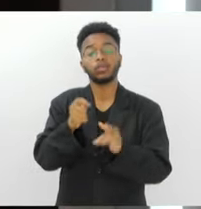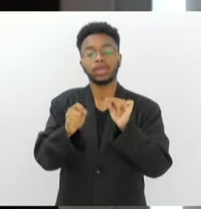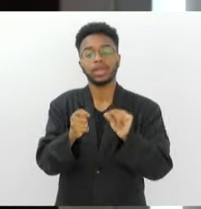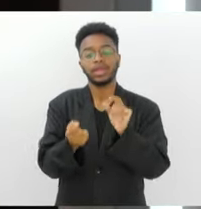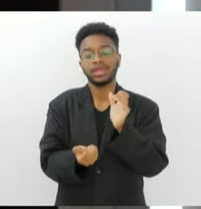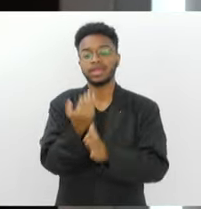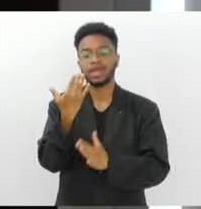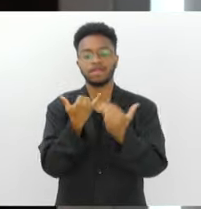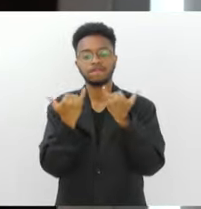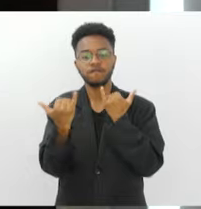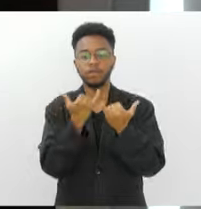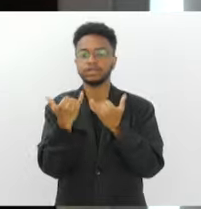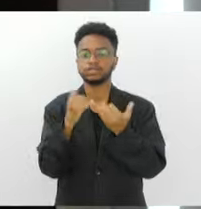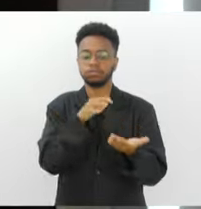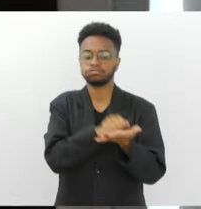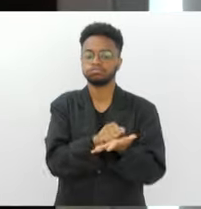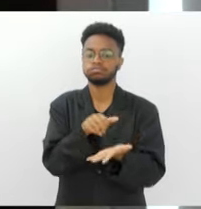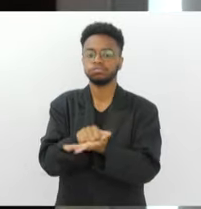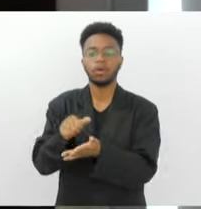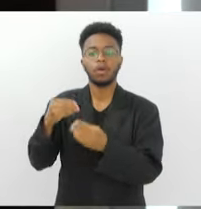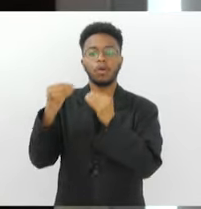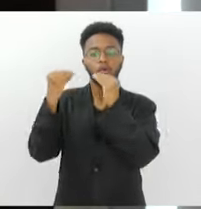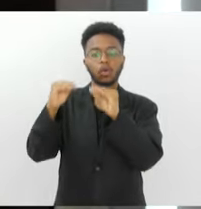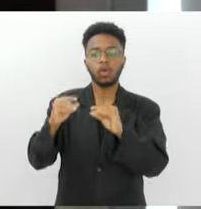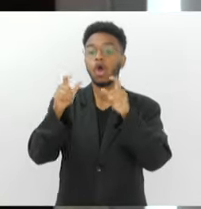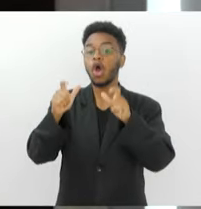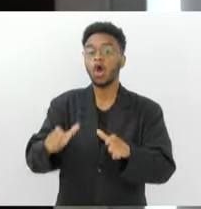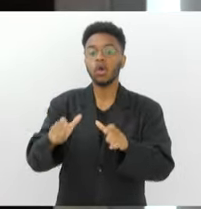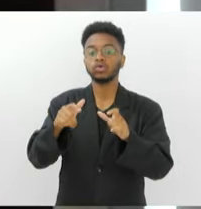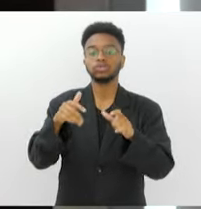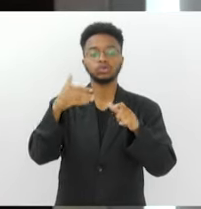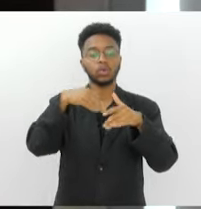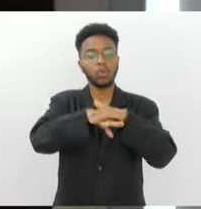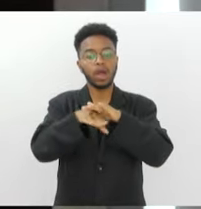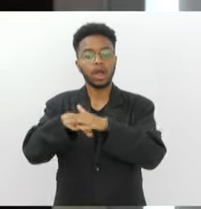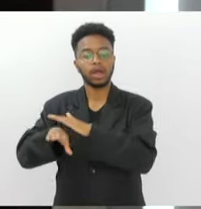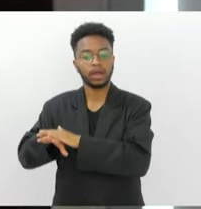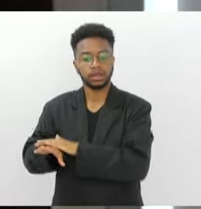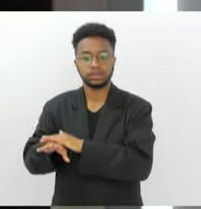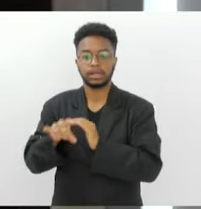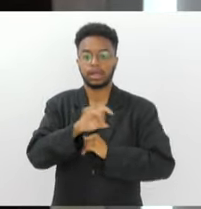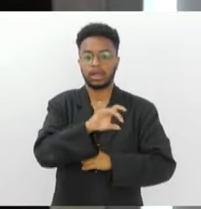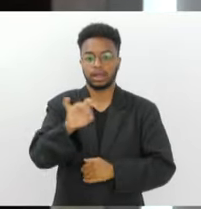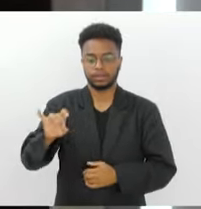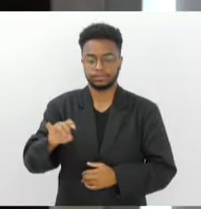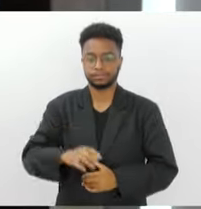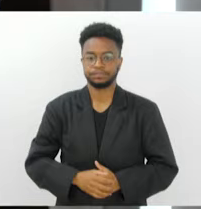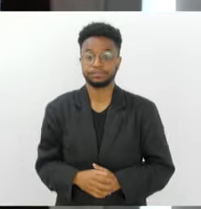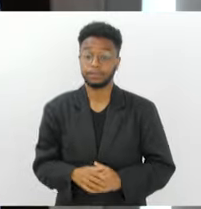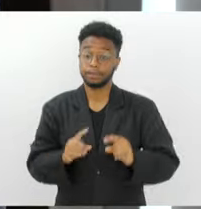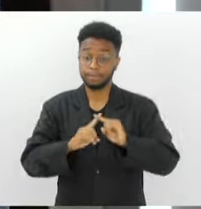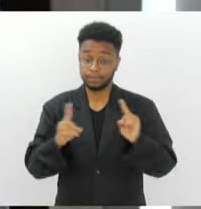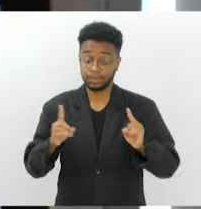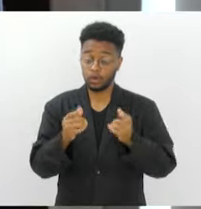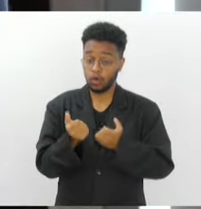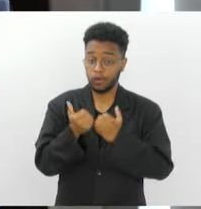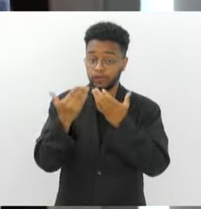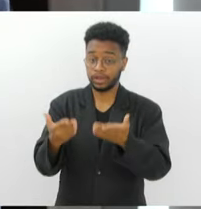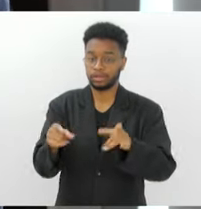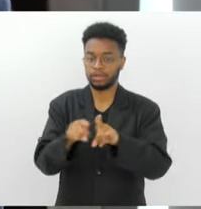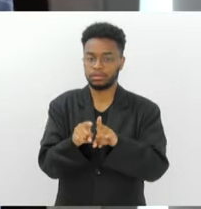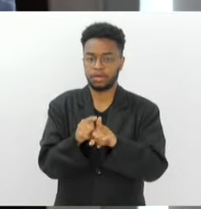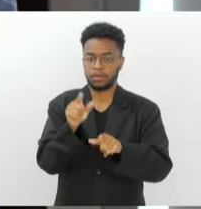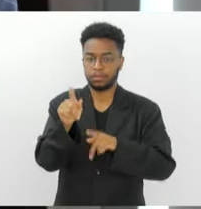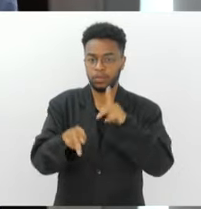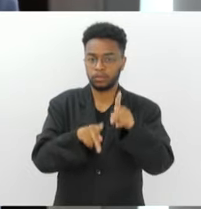dados para identificar, dizer onde vai, em que prateleira fica, a relação topográfica, digamos assim, mas também oferecer à